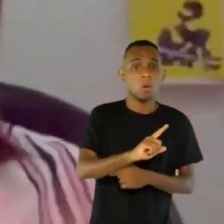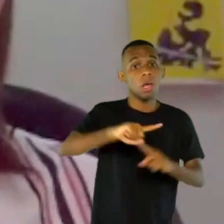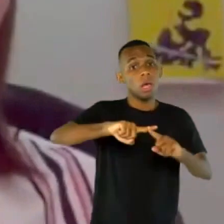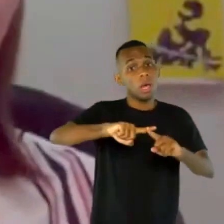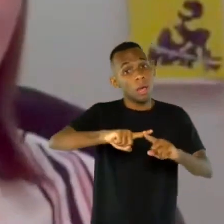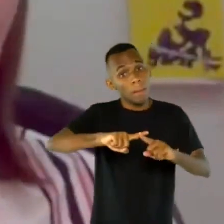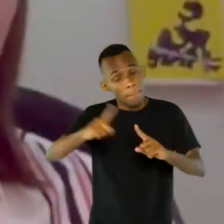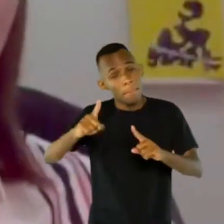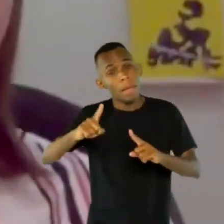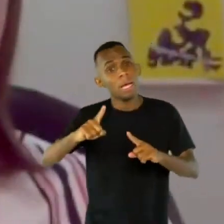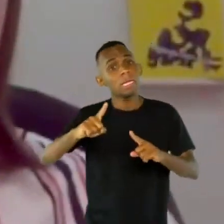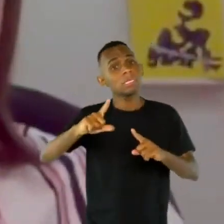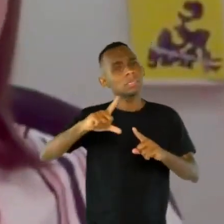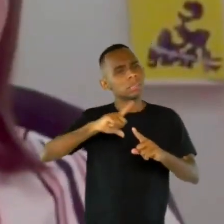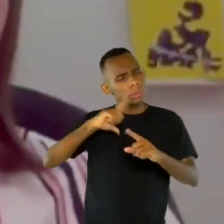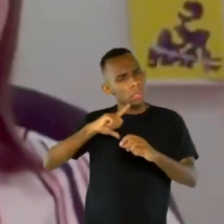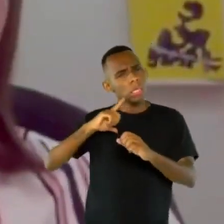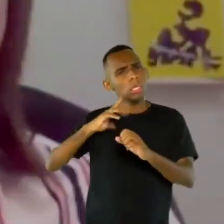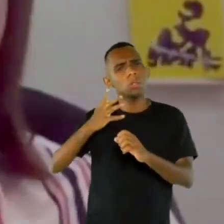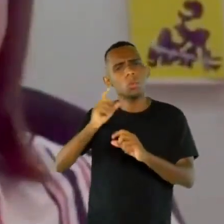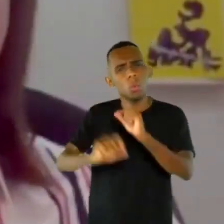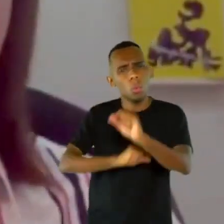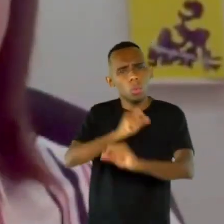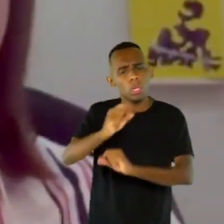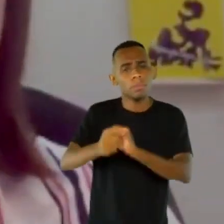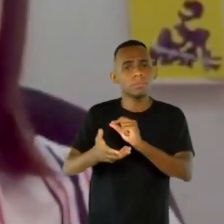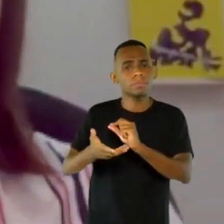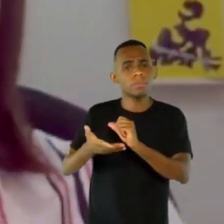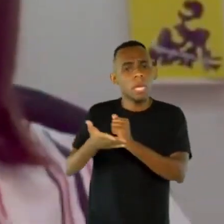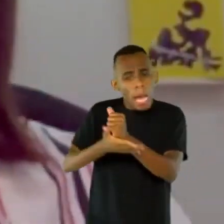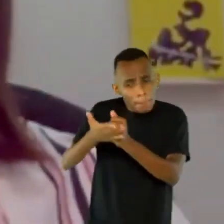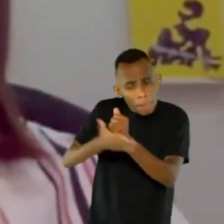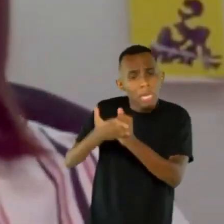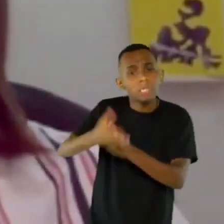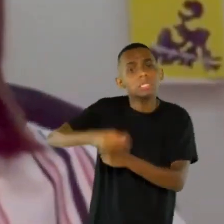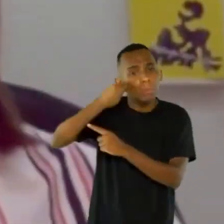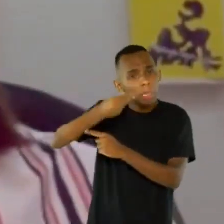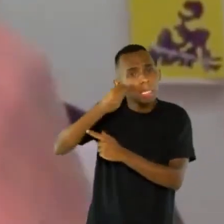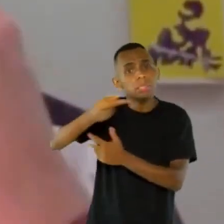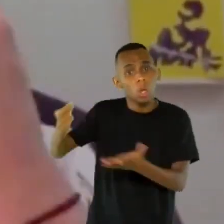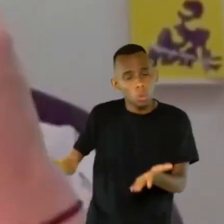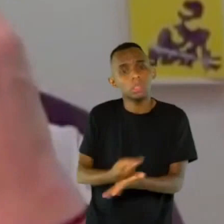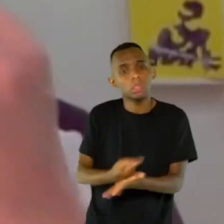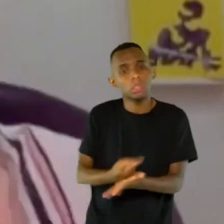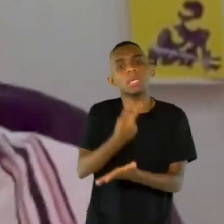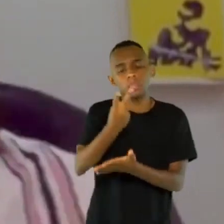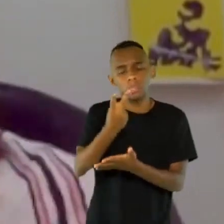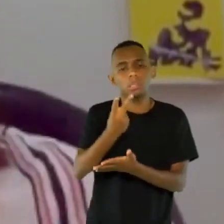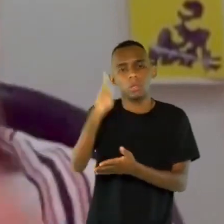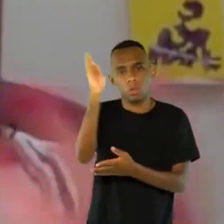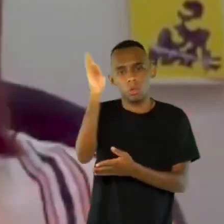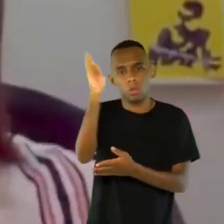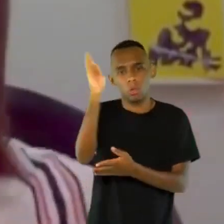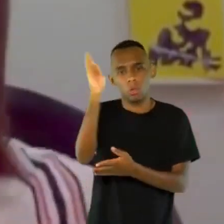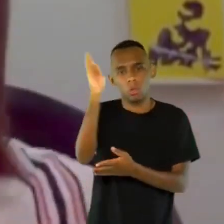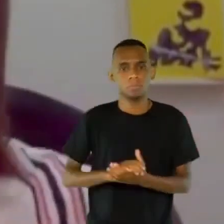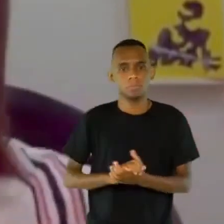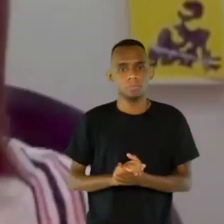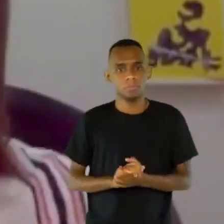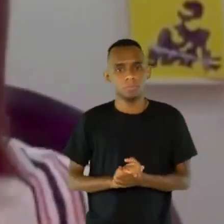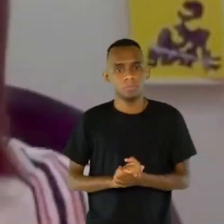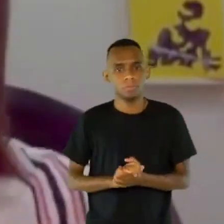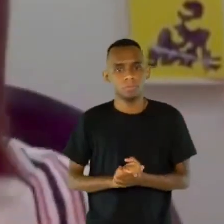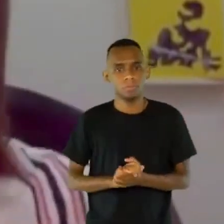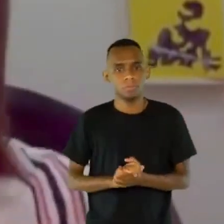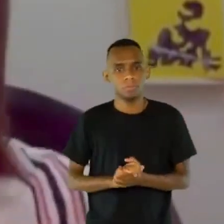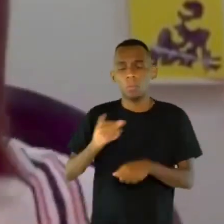tudo fábula calcada muito nessa nossa realidade. E eu tenho uma maneira de